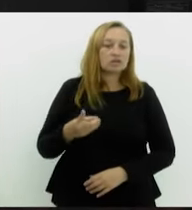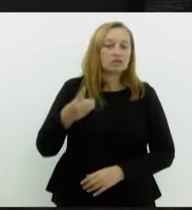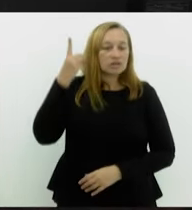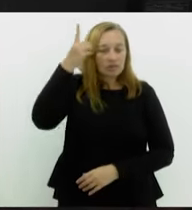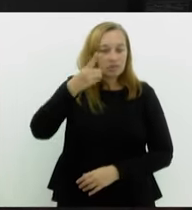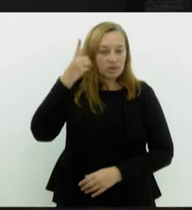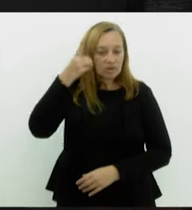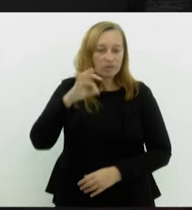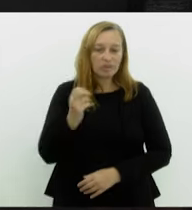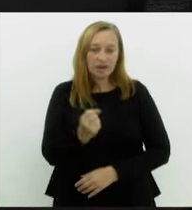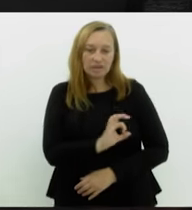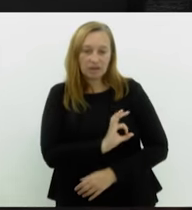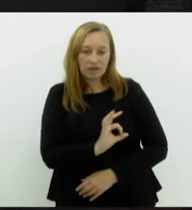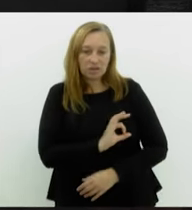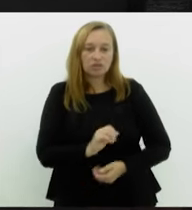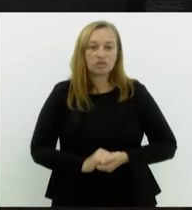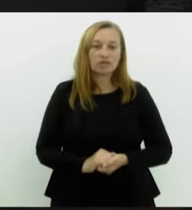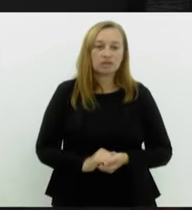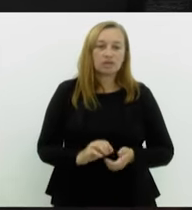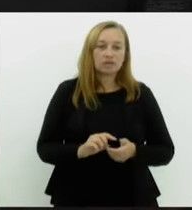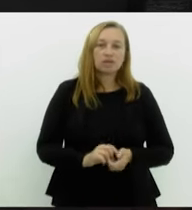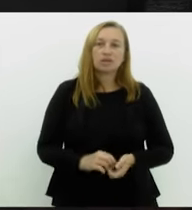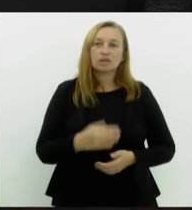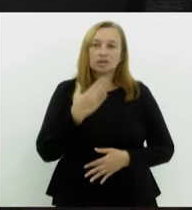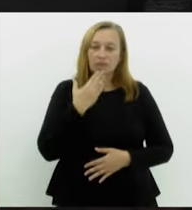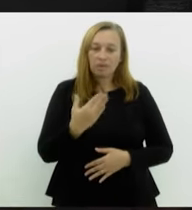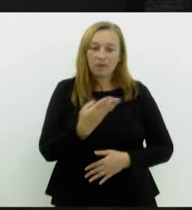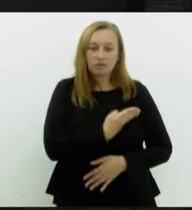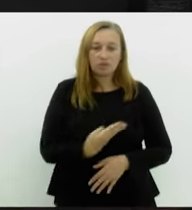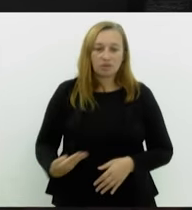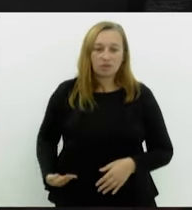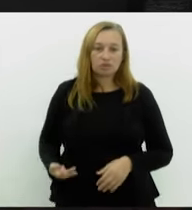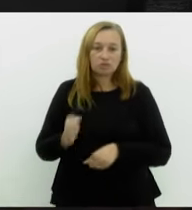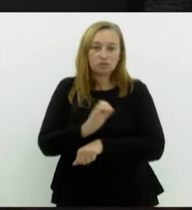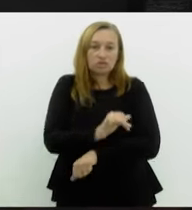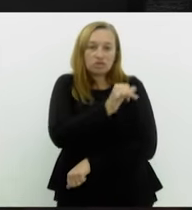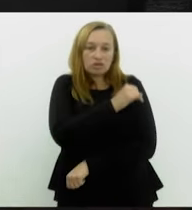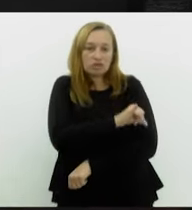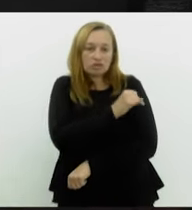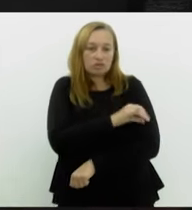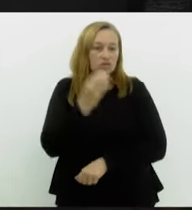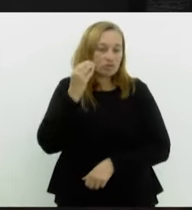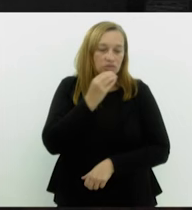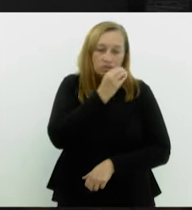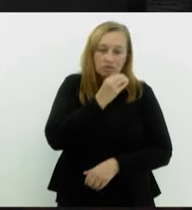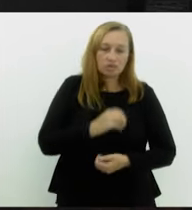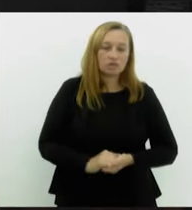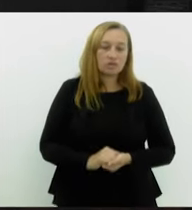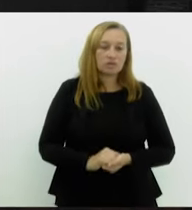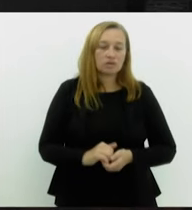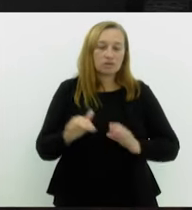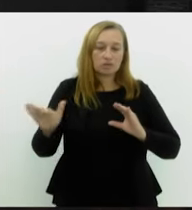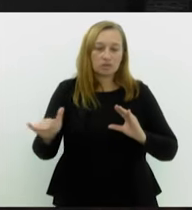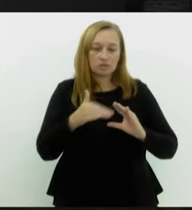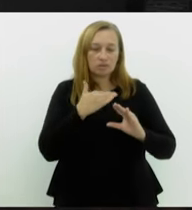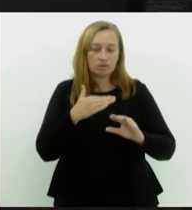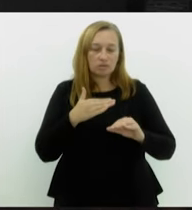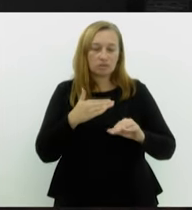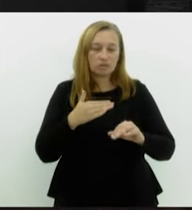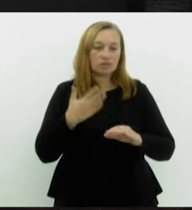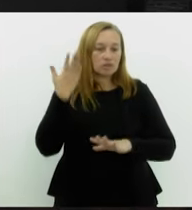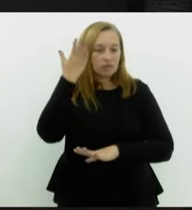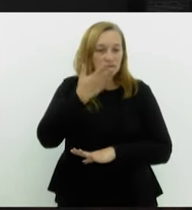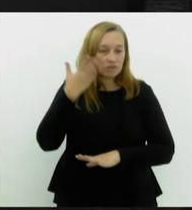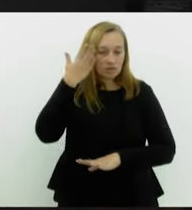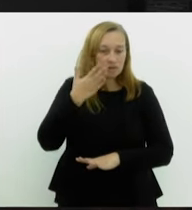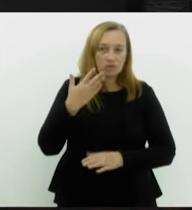da deputada Marta Rocha, que solicita ao excelentíssimo senhor governador Cláudio Castro o envio de mensagem visando